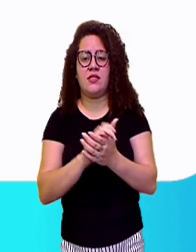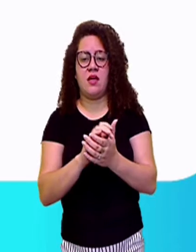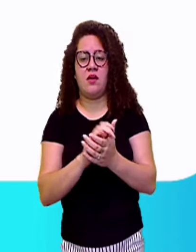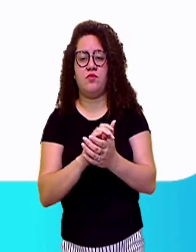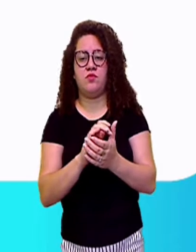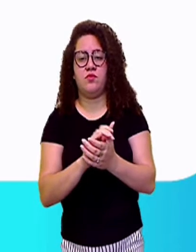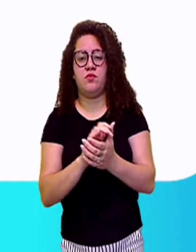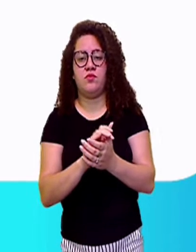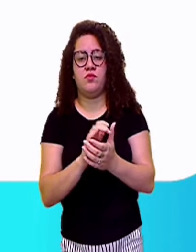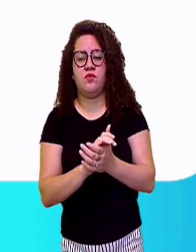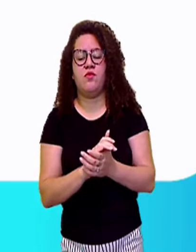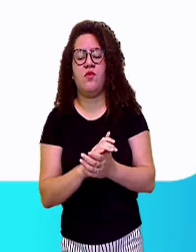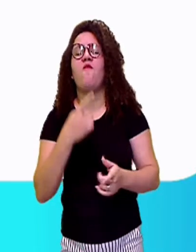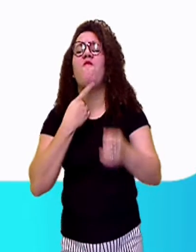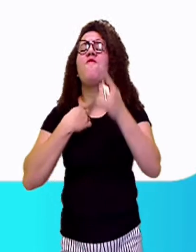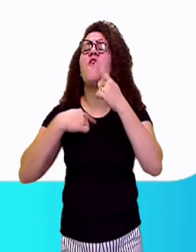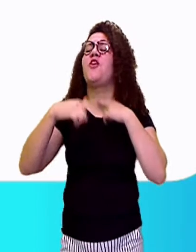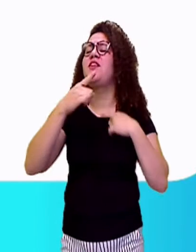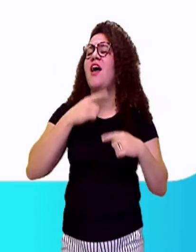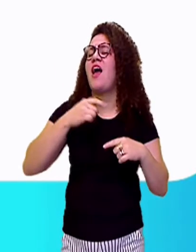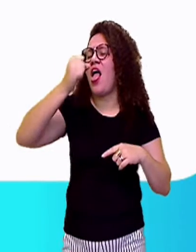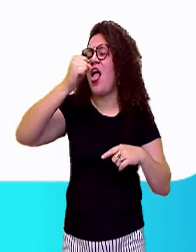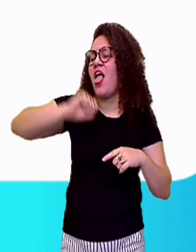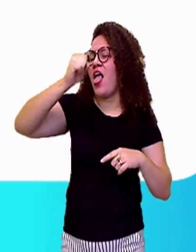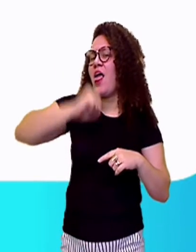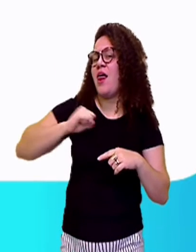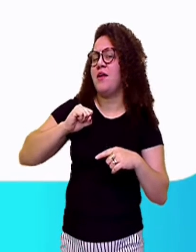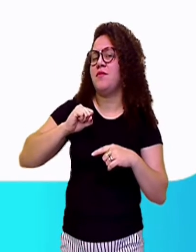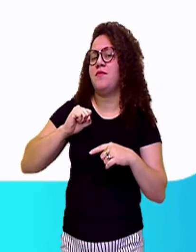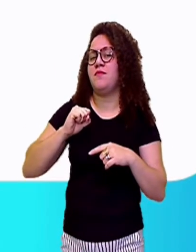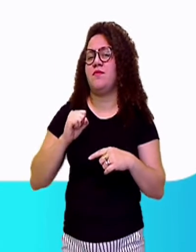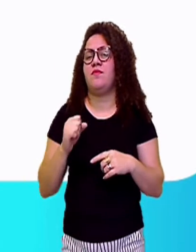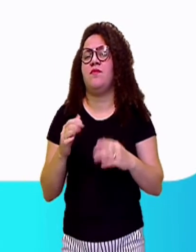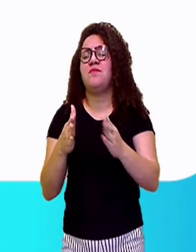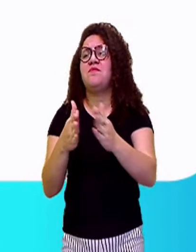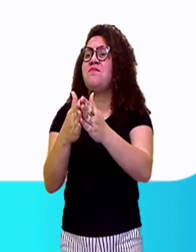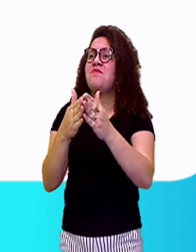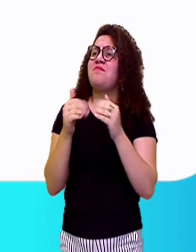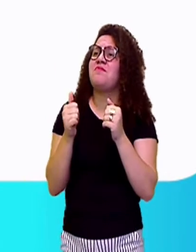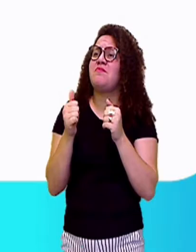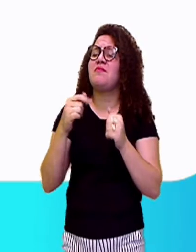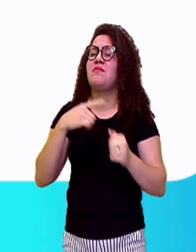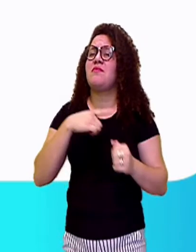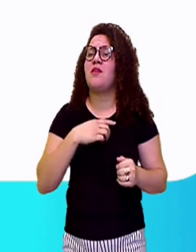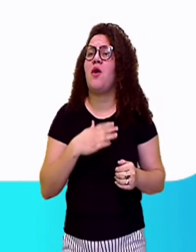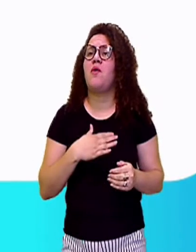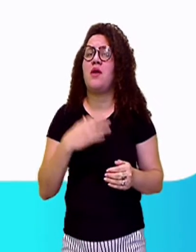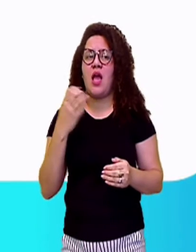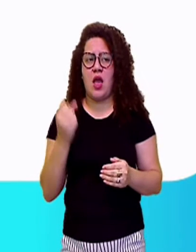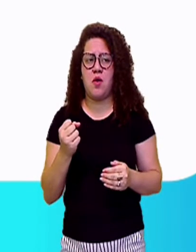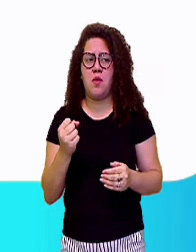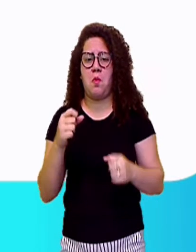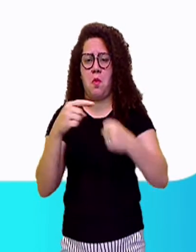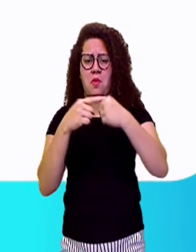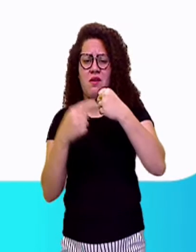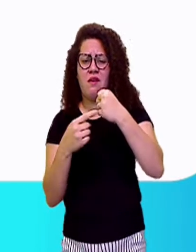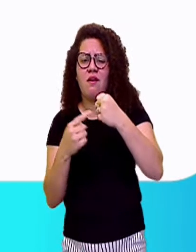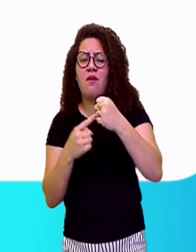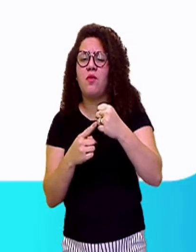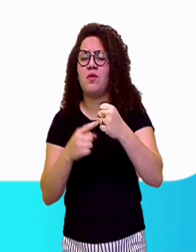fala assim: que vontade de tomar um sorvete. Por favor, me dê um de morango. E ela